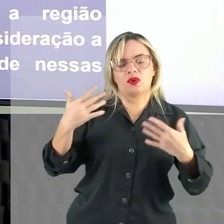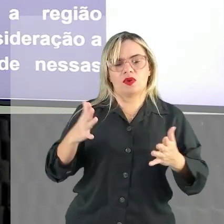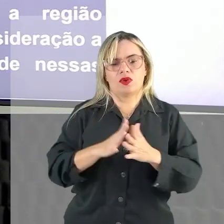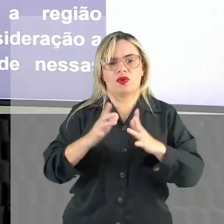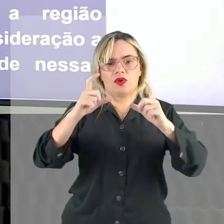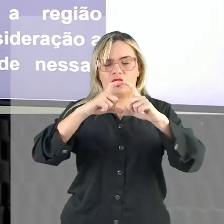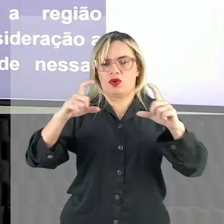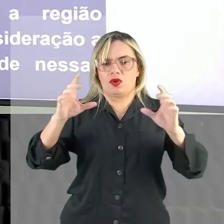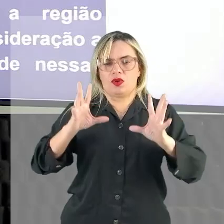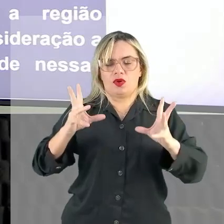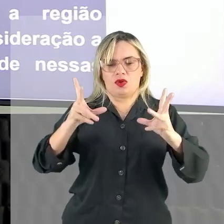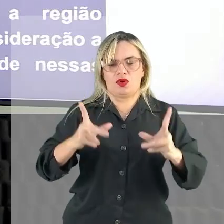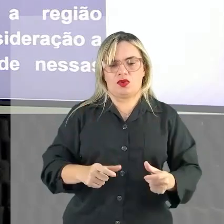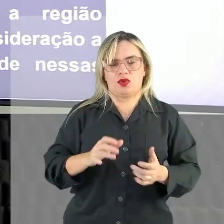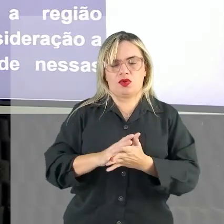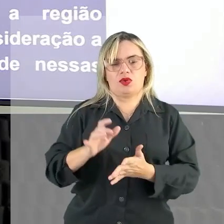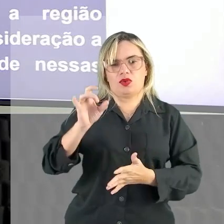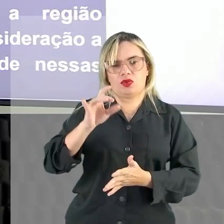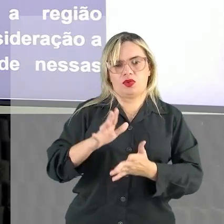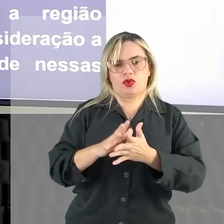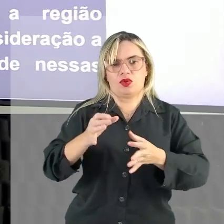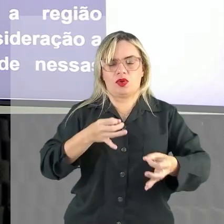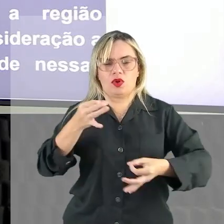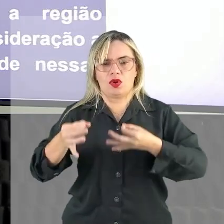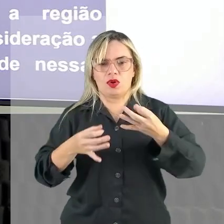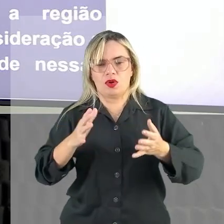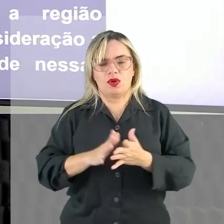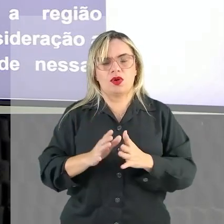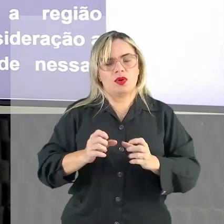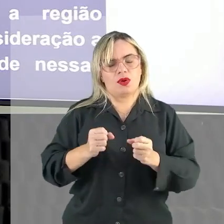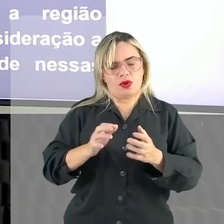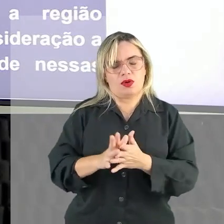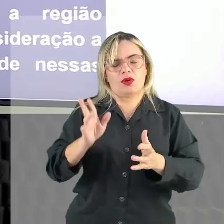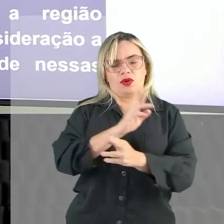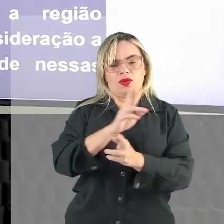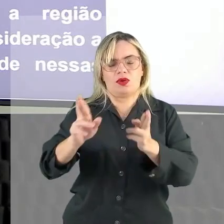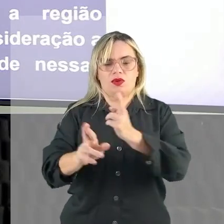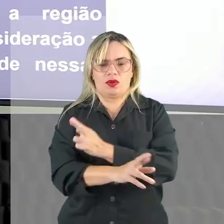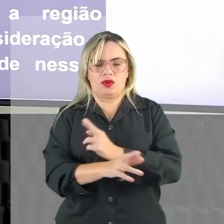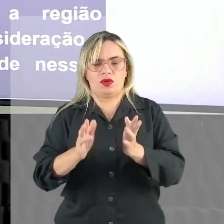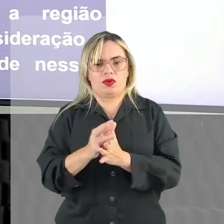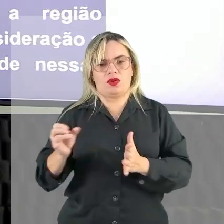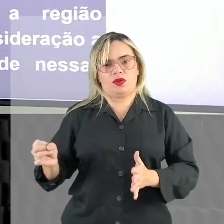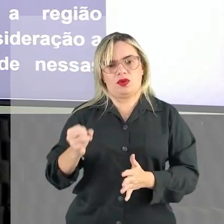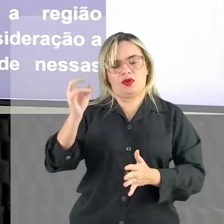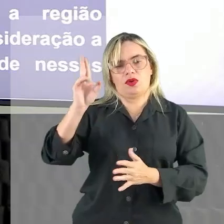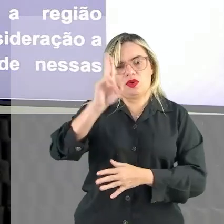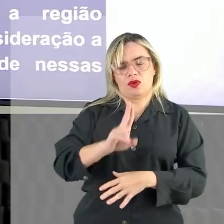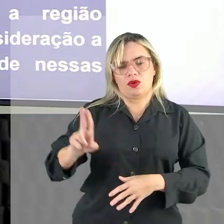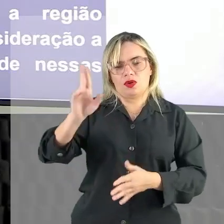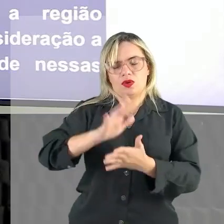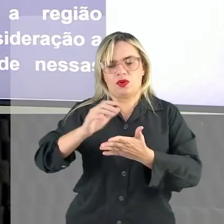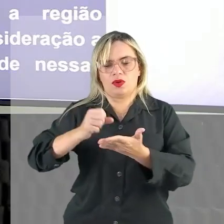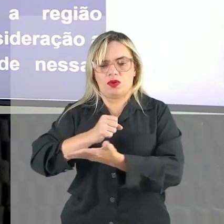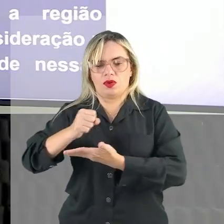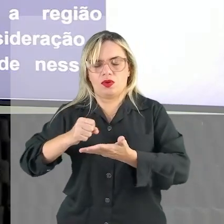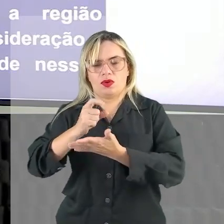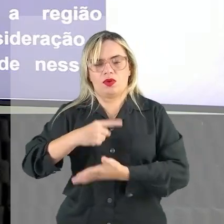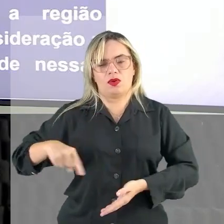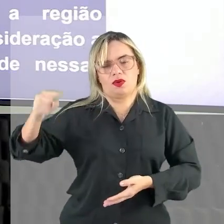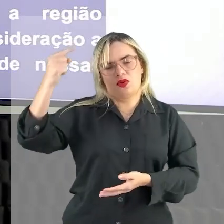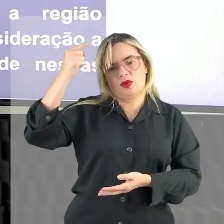inteiro só com a opinião deles. Eu preciso fazer essas relações pertinentes, utilizar a minha opinião baseada no